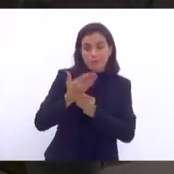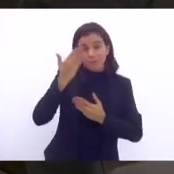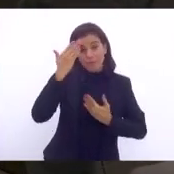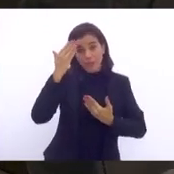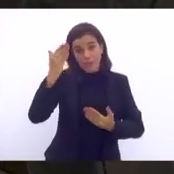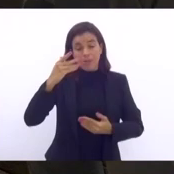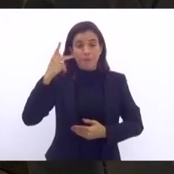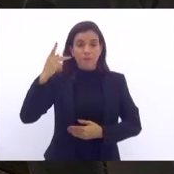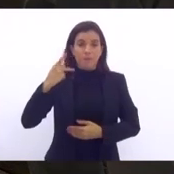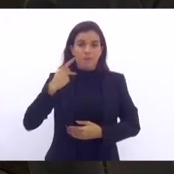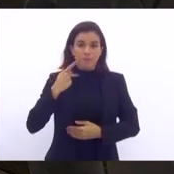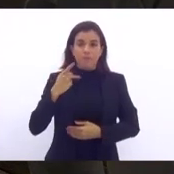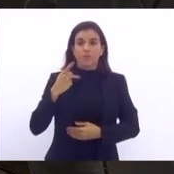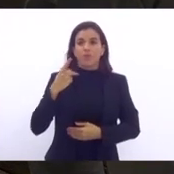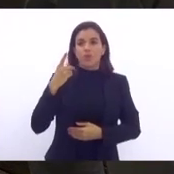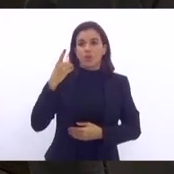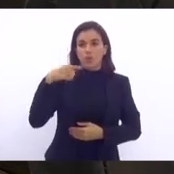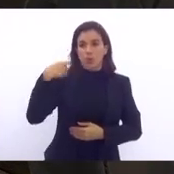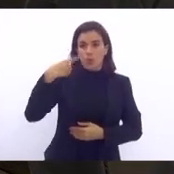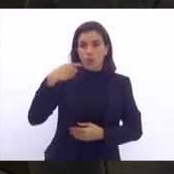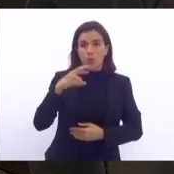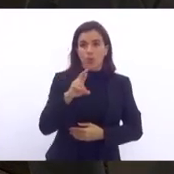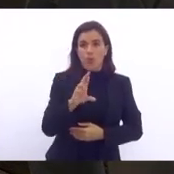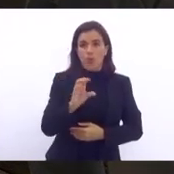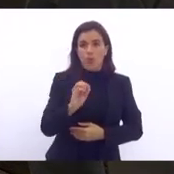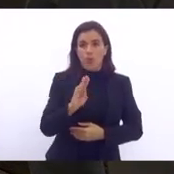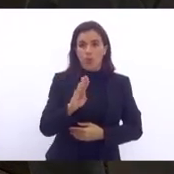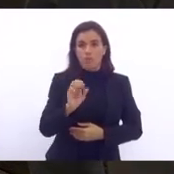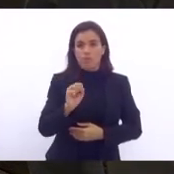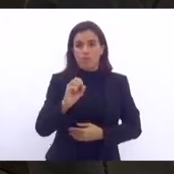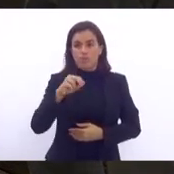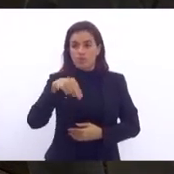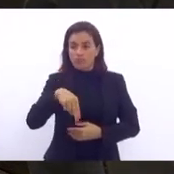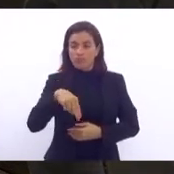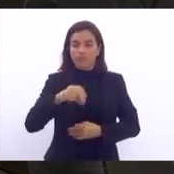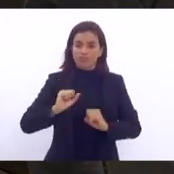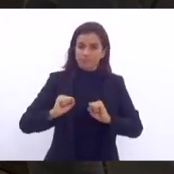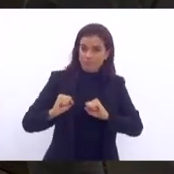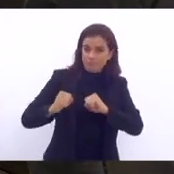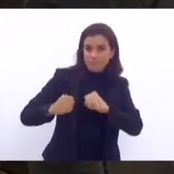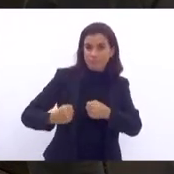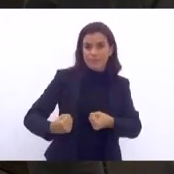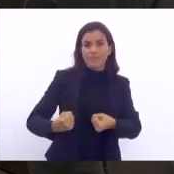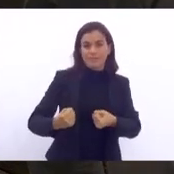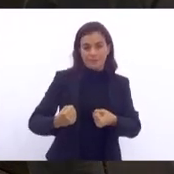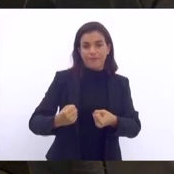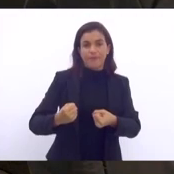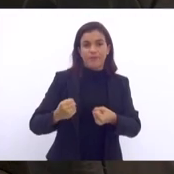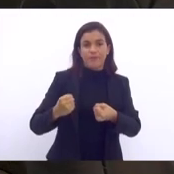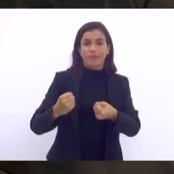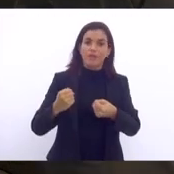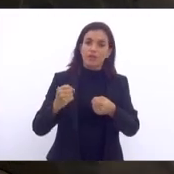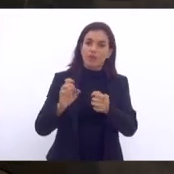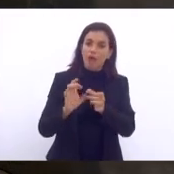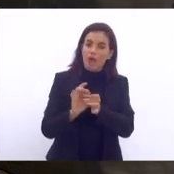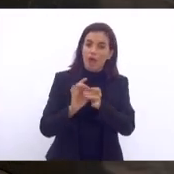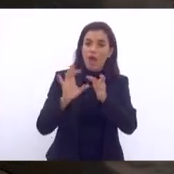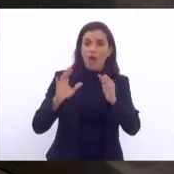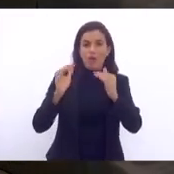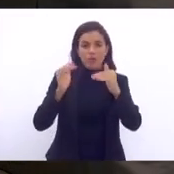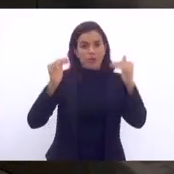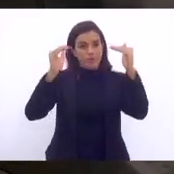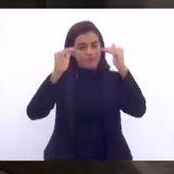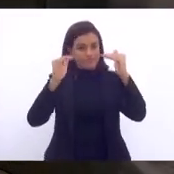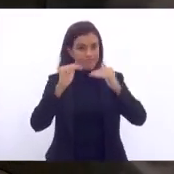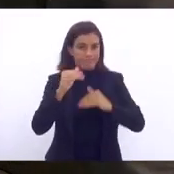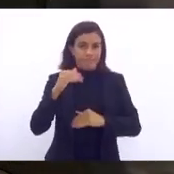que tem defendido com muita veemência a autoridade do parlamento, inclusive aqueles que tentaram nos confrontar e